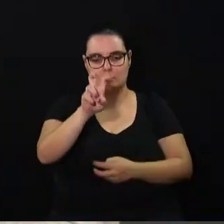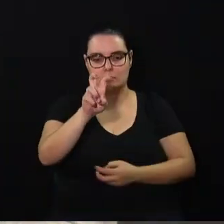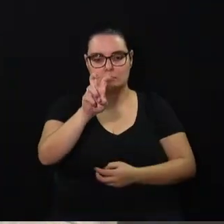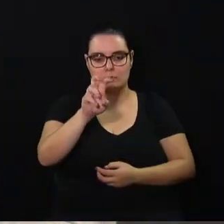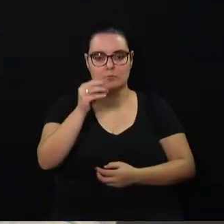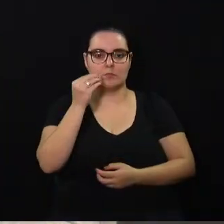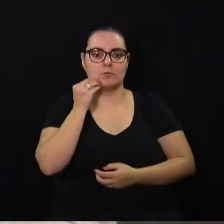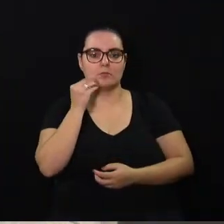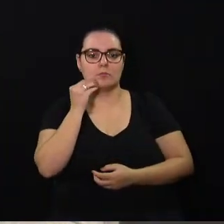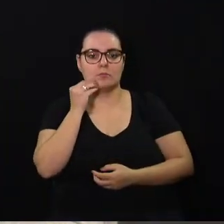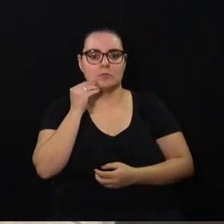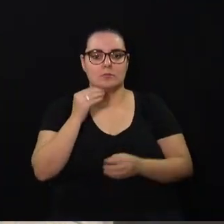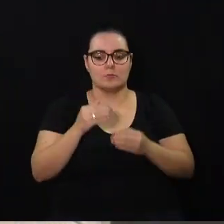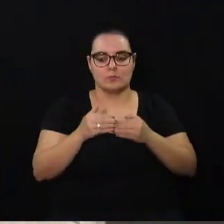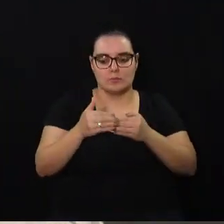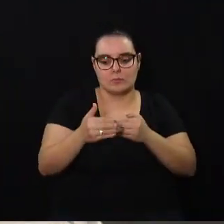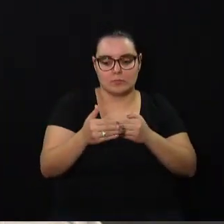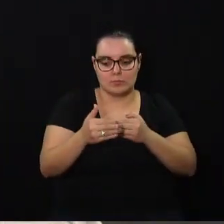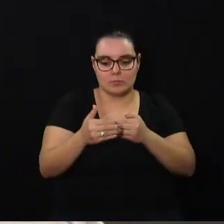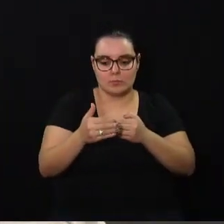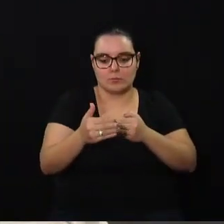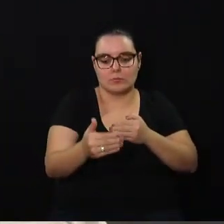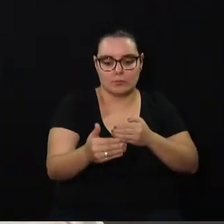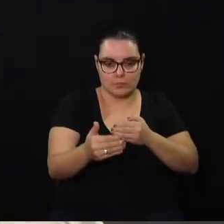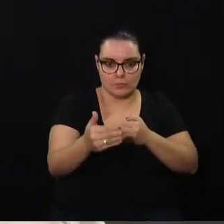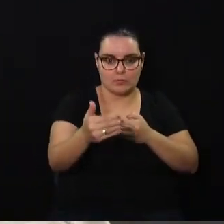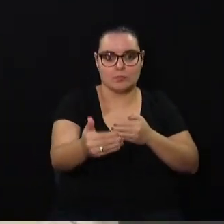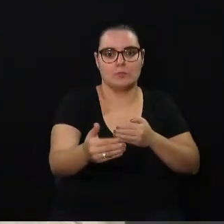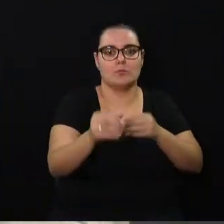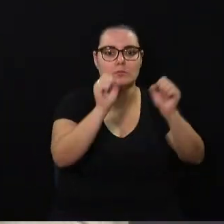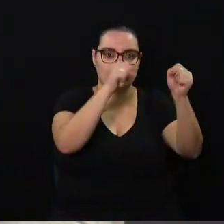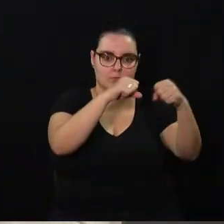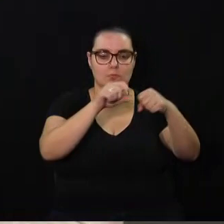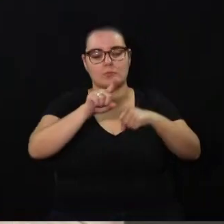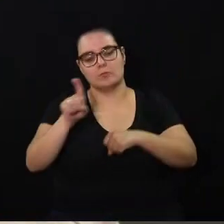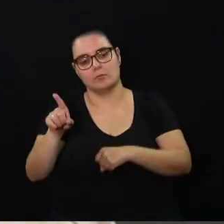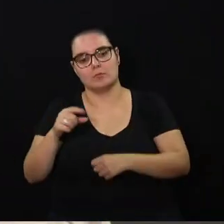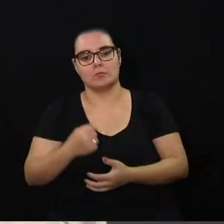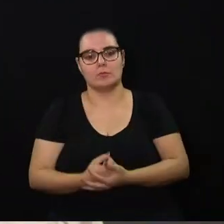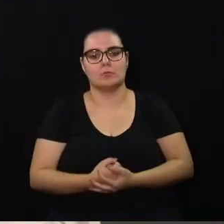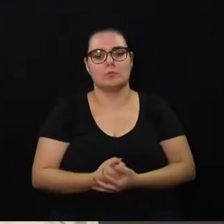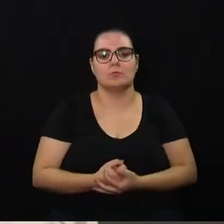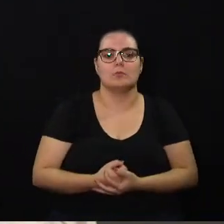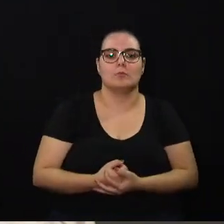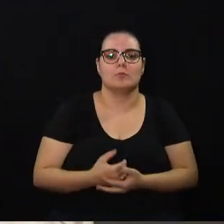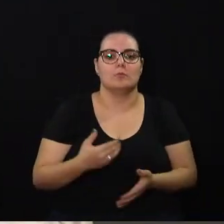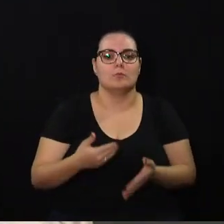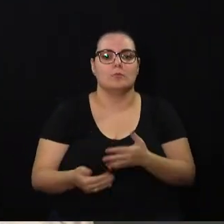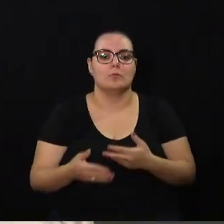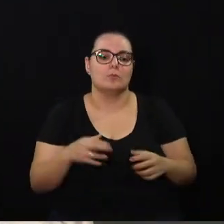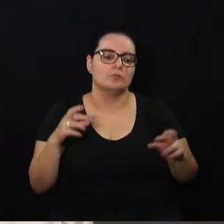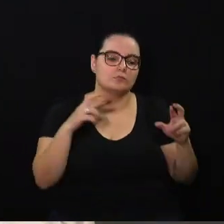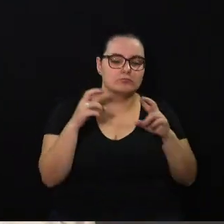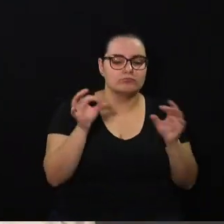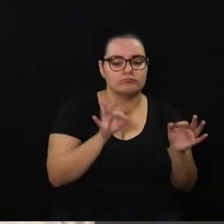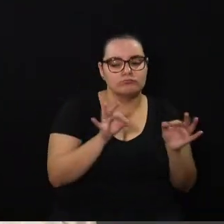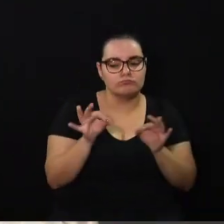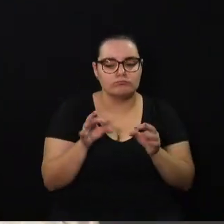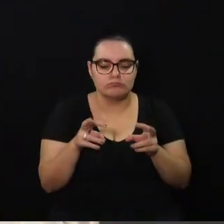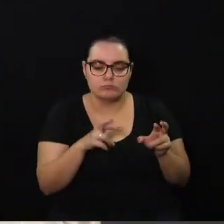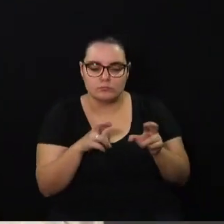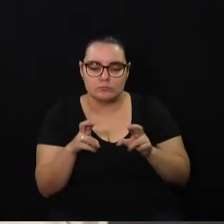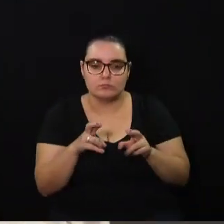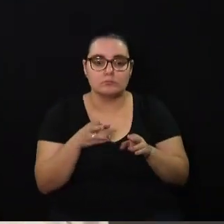curta média ou longa a resposta foi sim ou não e aí qualquer tipo de observação ou dicas